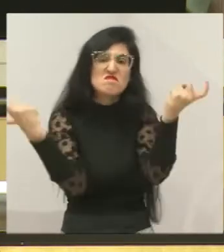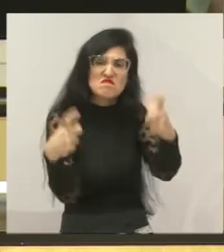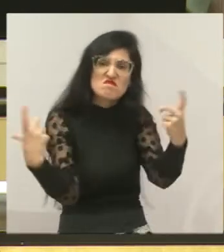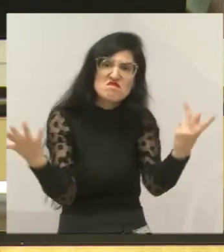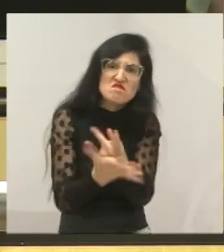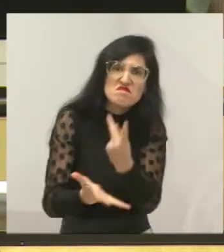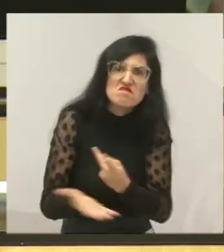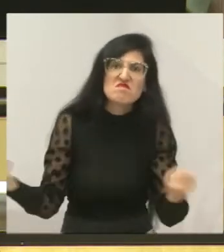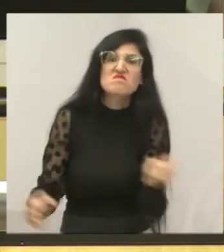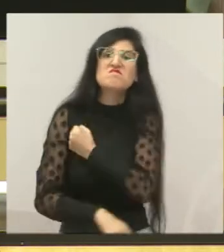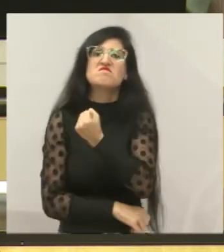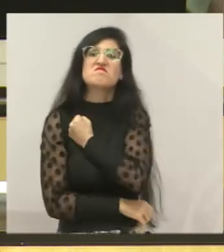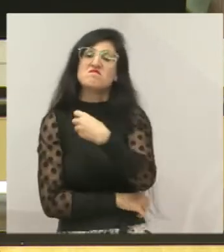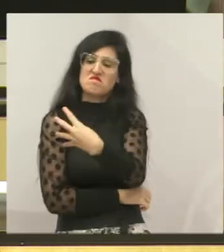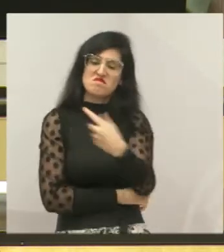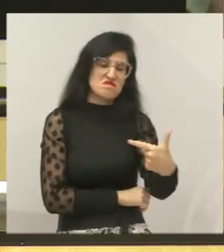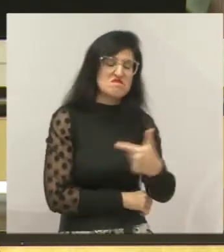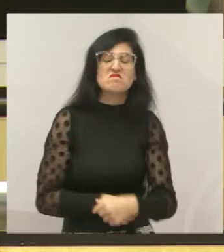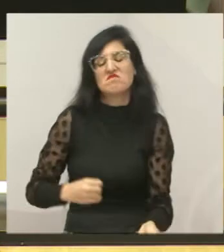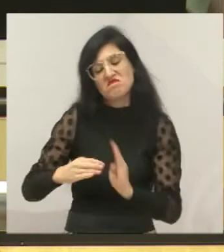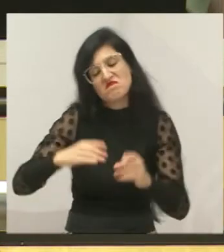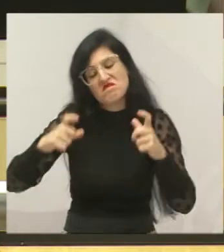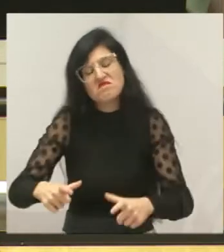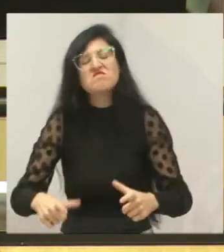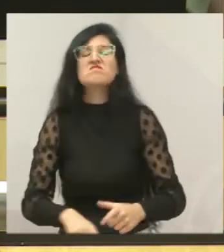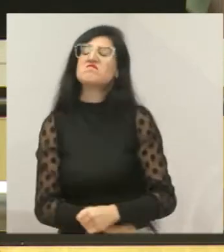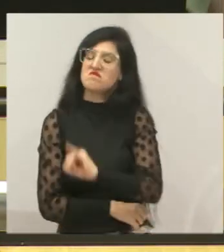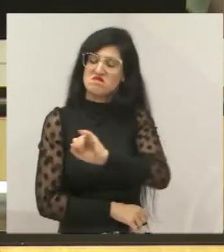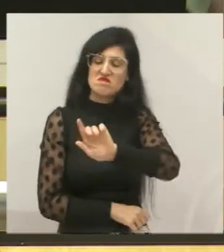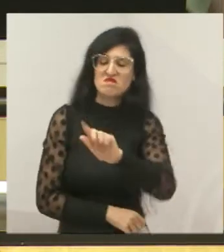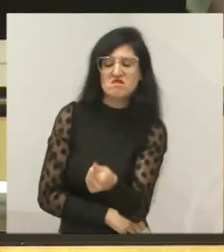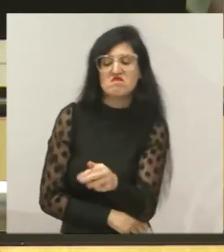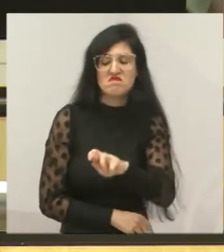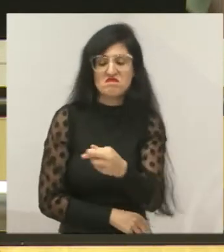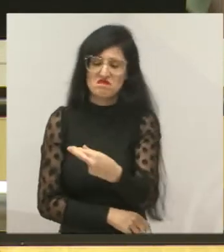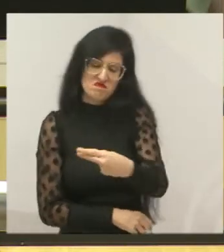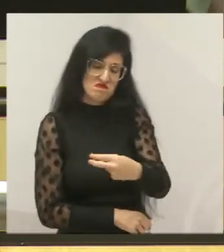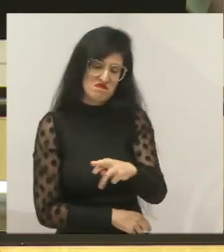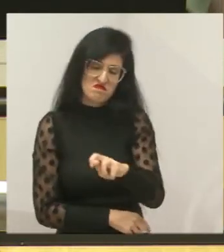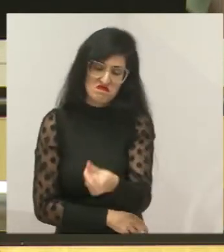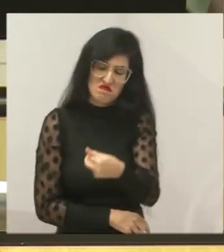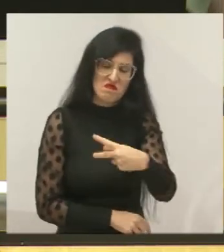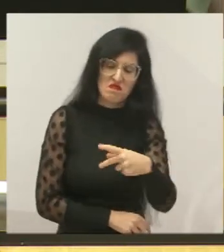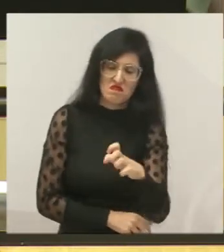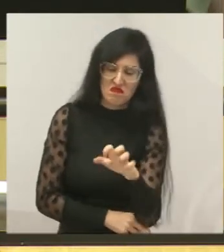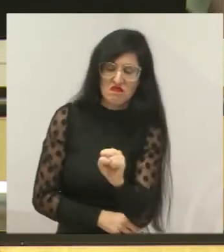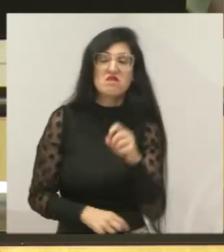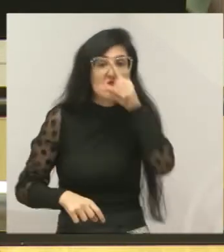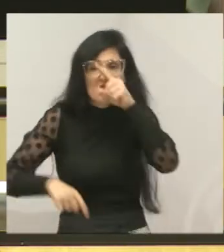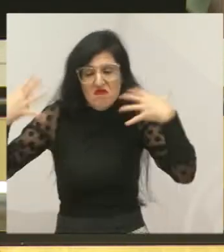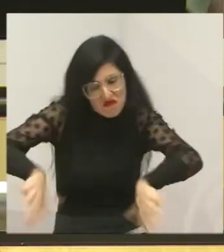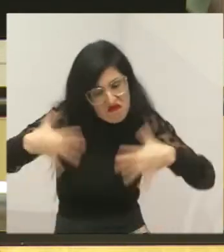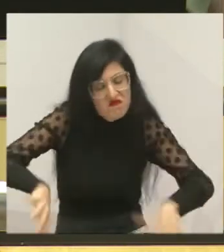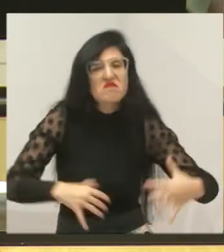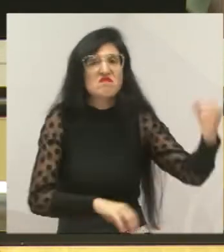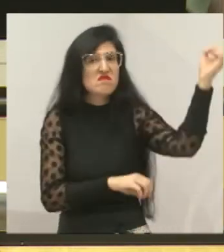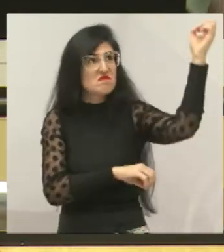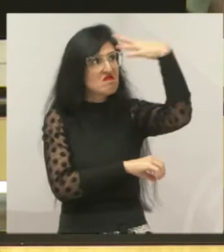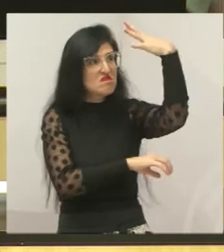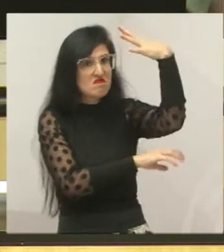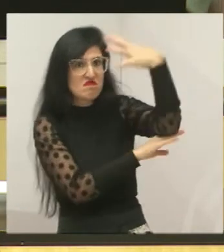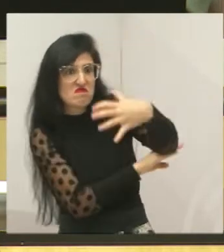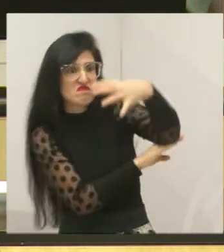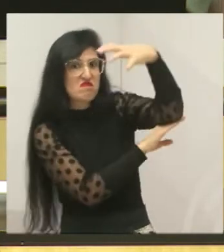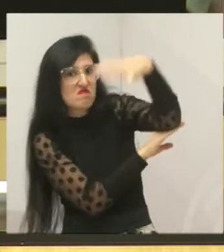número 412, no bairro Chácaras Reunidas e Igarapés, em Jacareí. Referido poste apresenta risco de queda, podendo causar acidentes e sérios